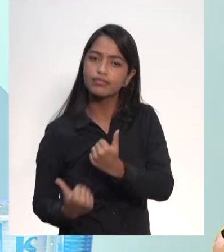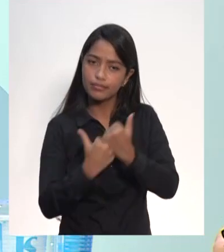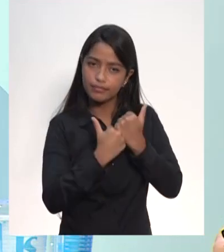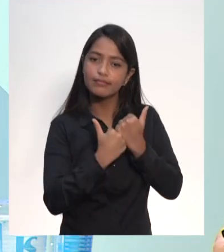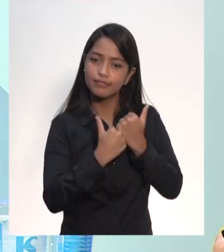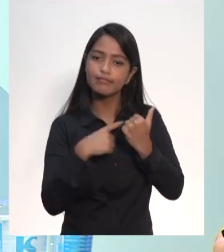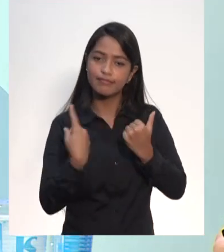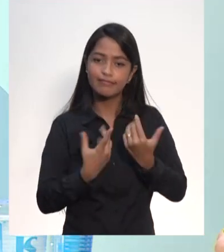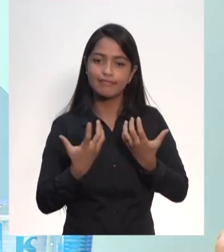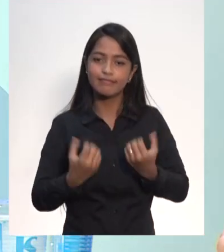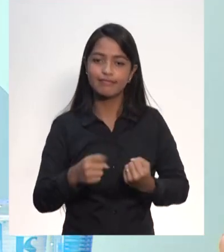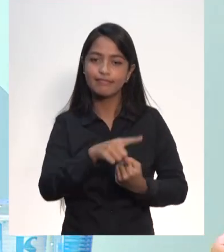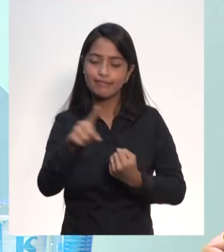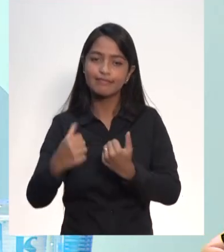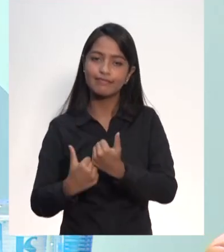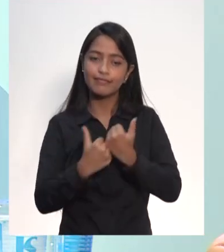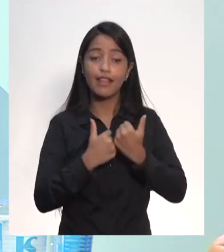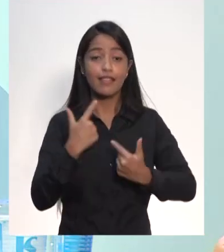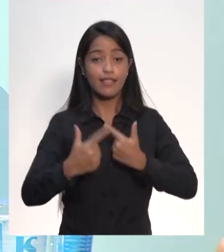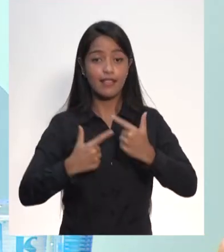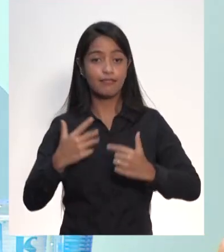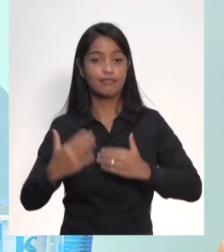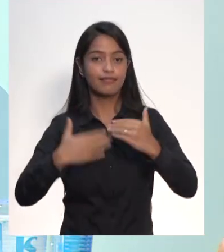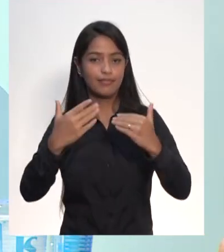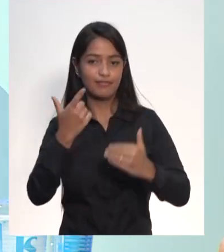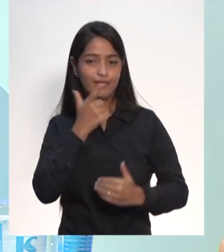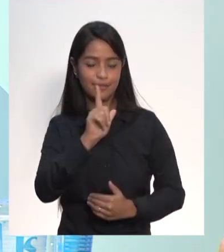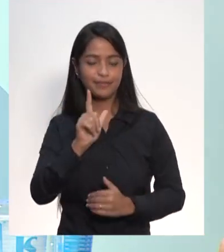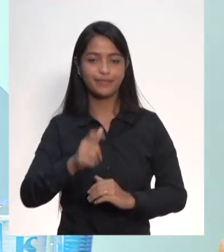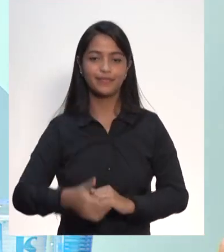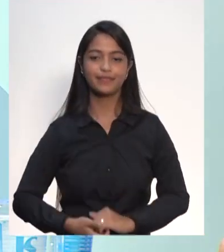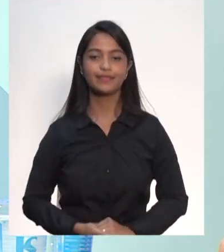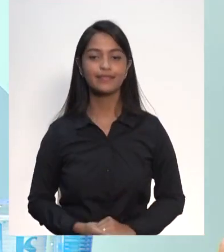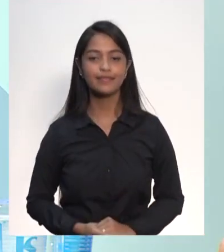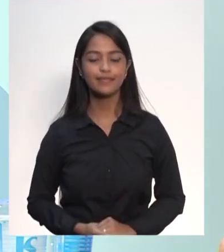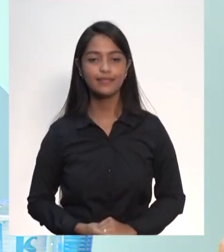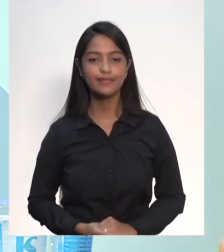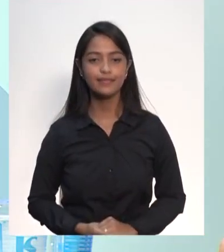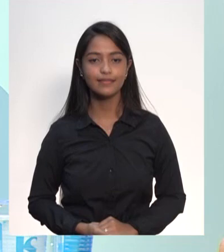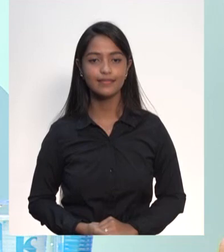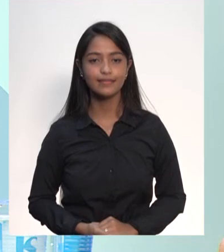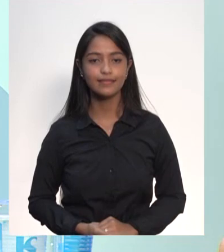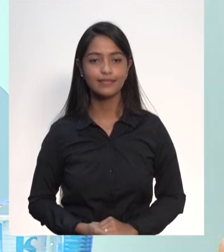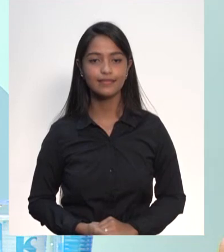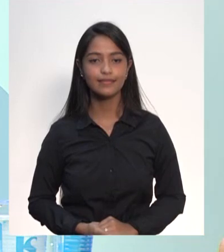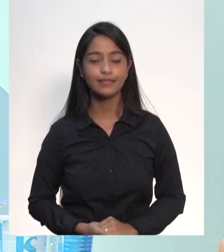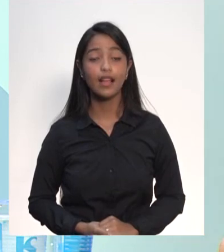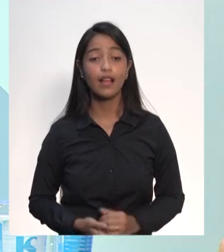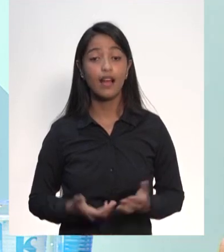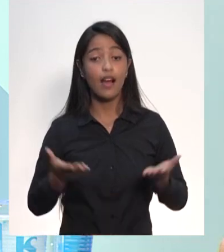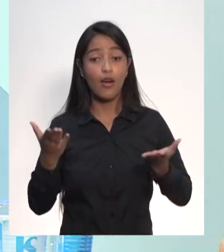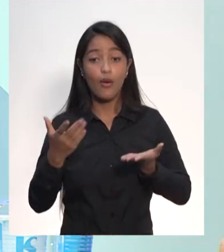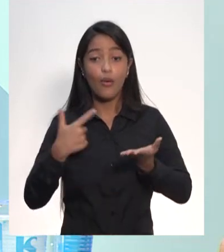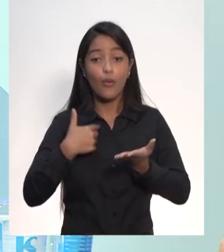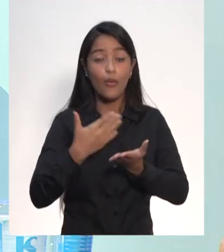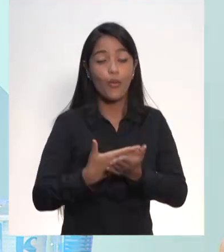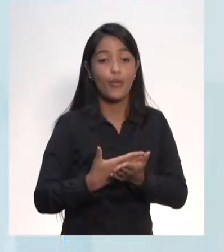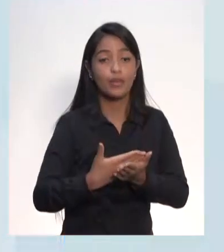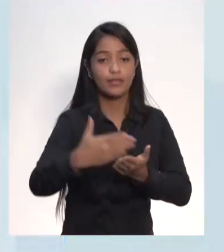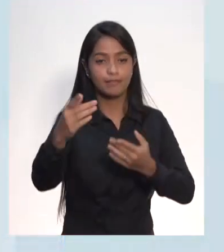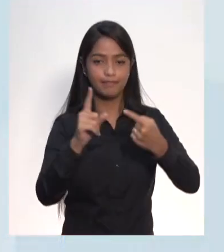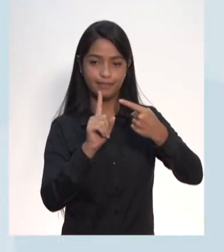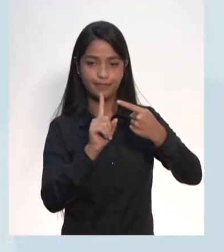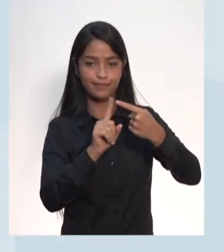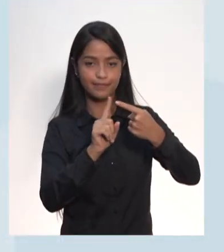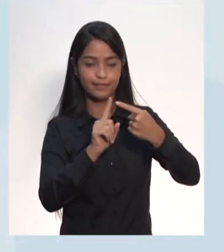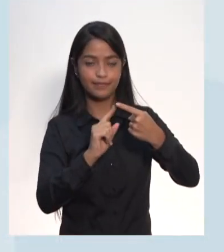que esse trabalho possa ser desenvolvido, tá? Vou iniciar agora a parte 1, que é justamente a